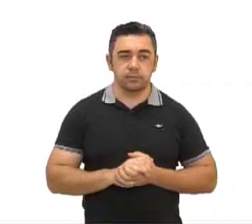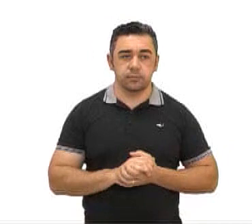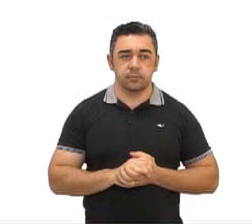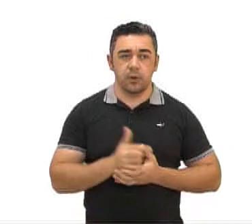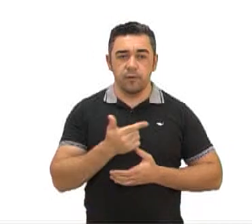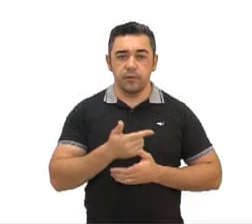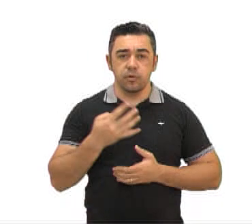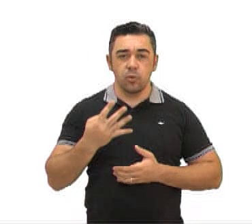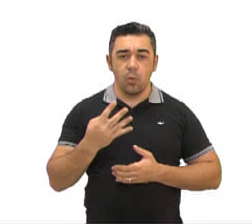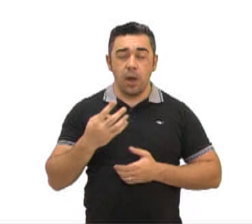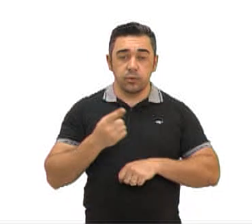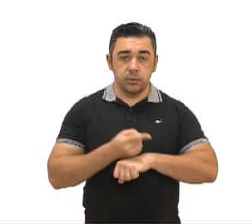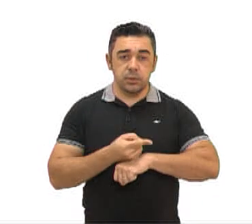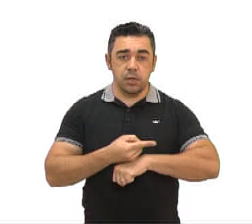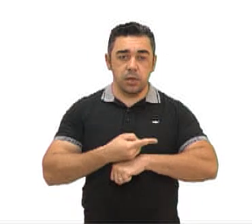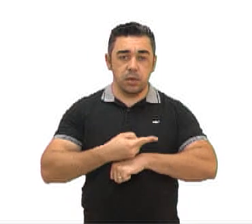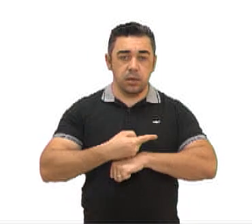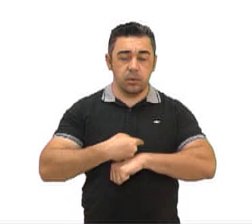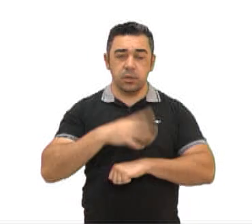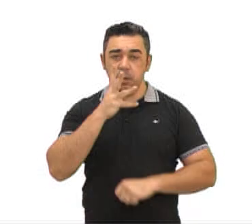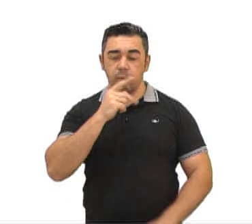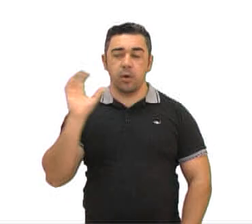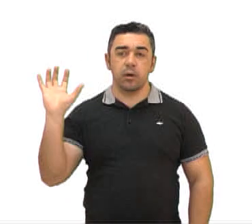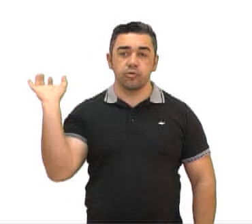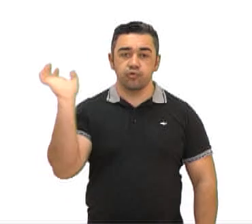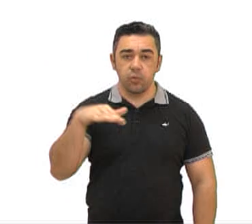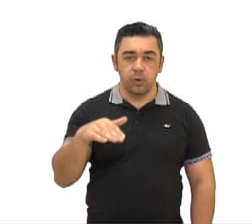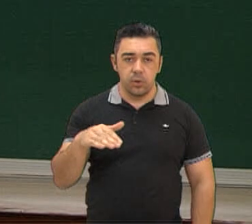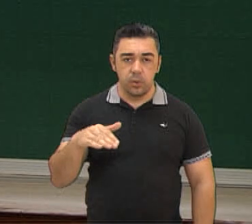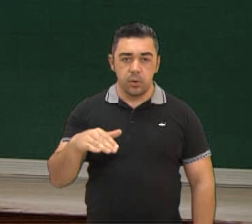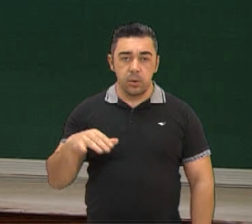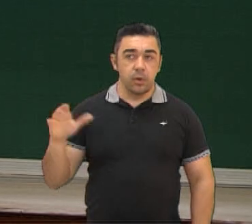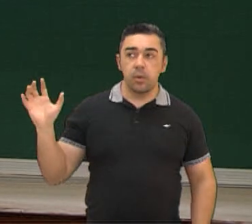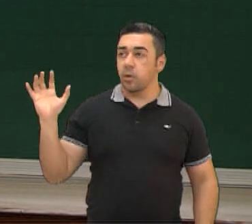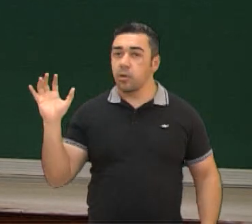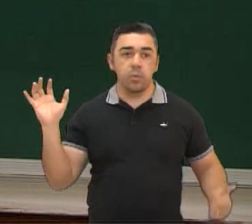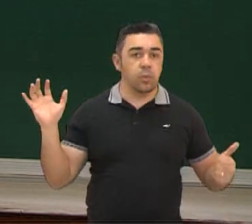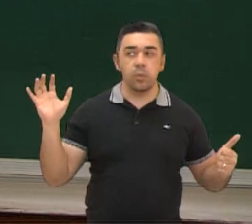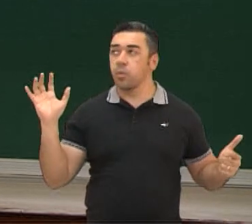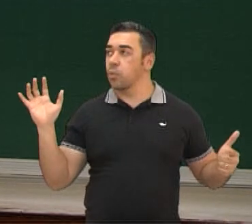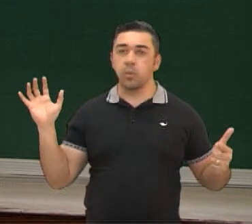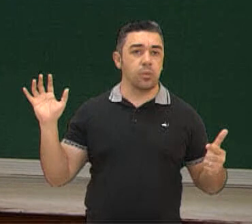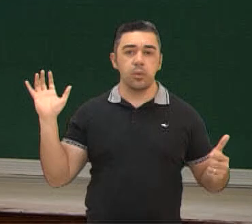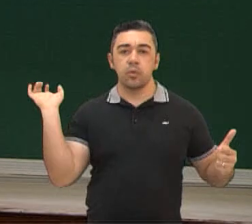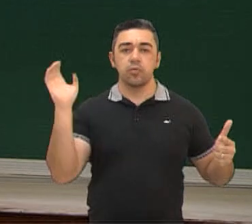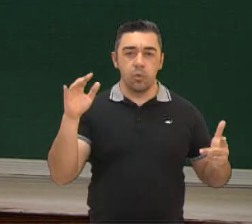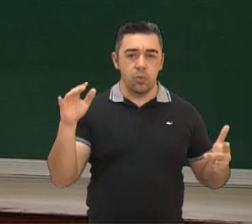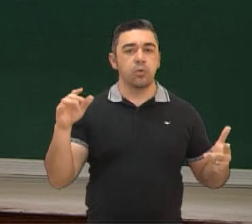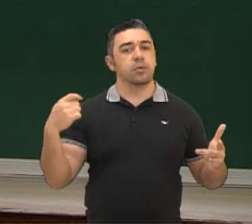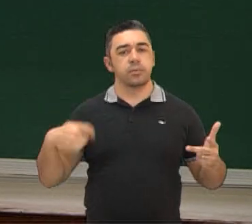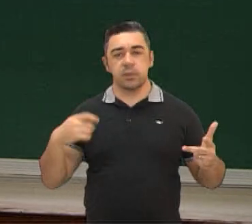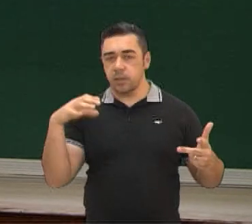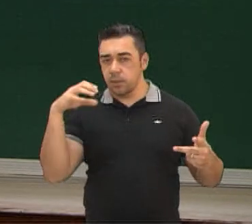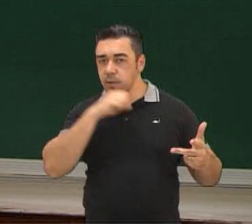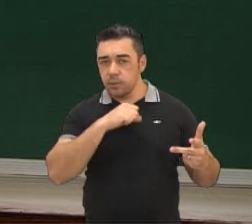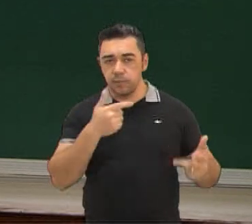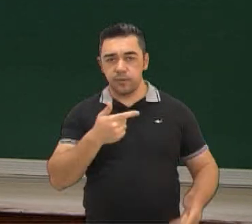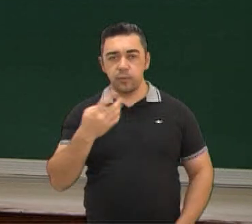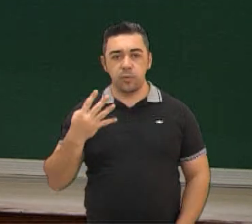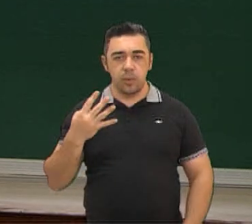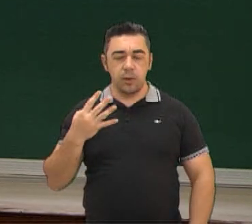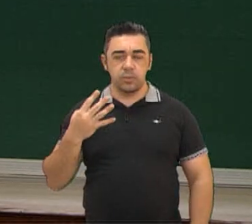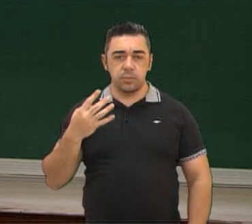Ultrapassar 24 segundos para fazer o arremesso da bola. Então a equipe, a partir do momento que tem a posse da bola, ela